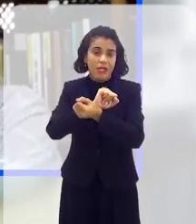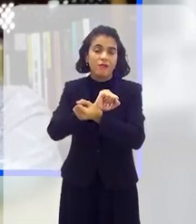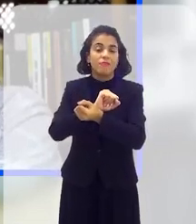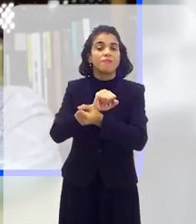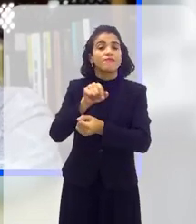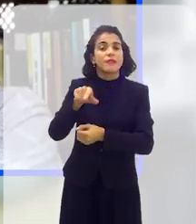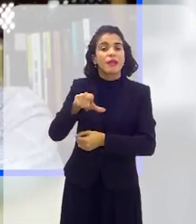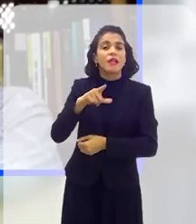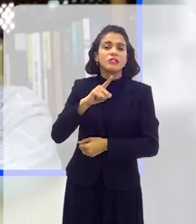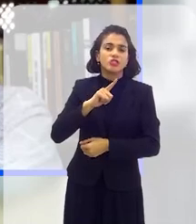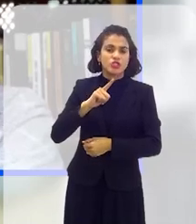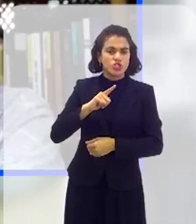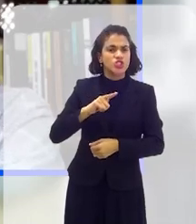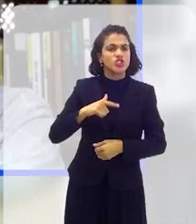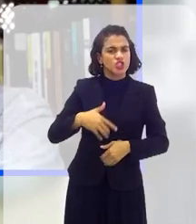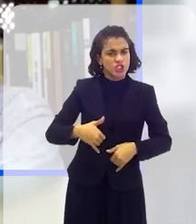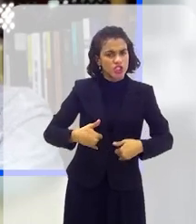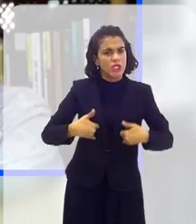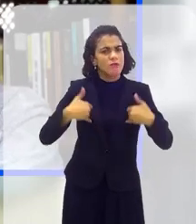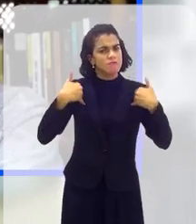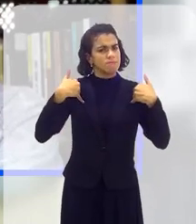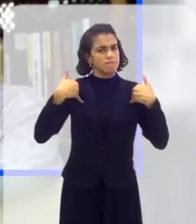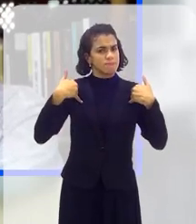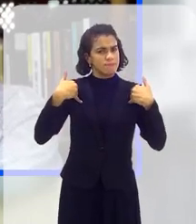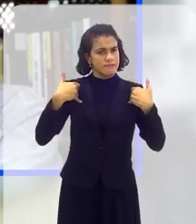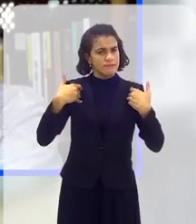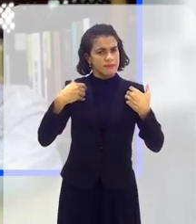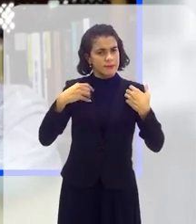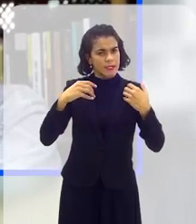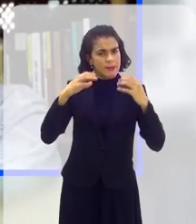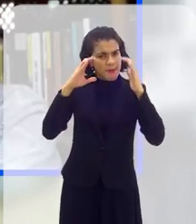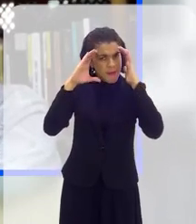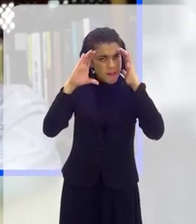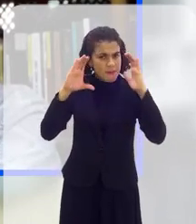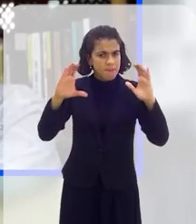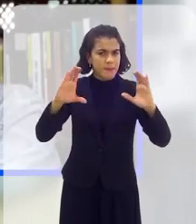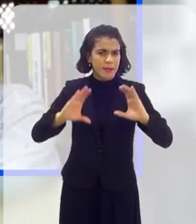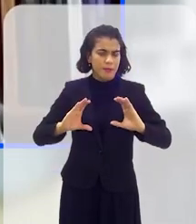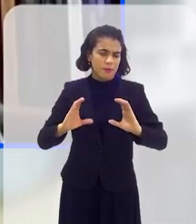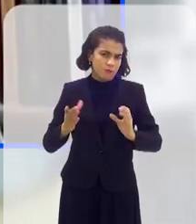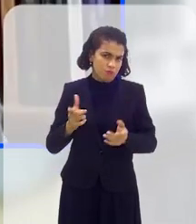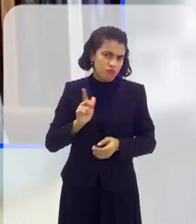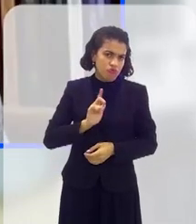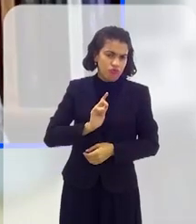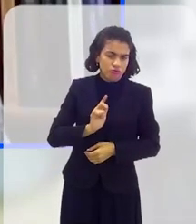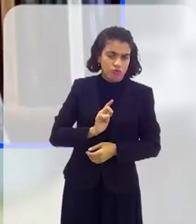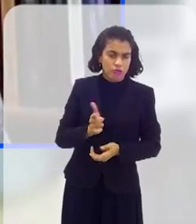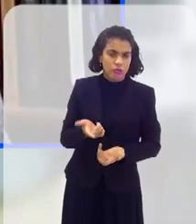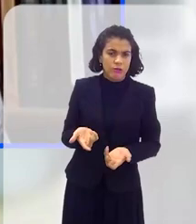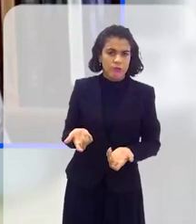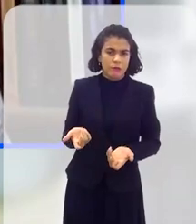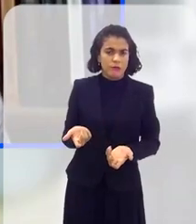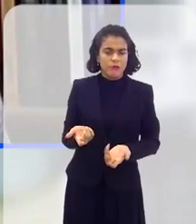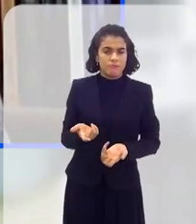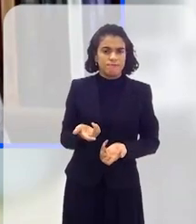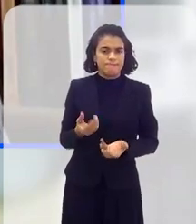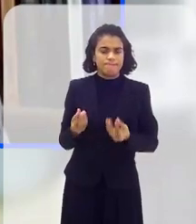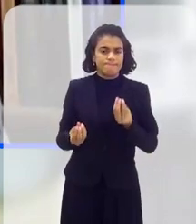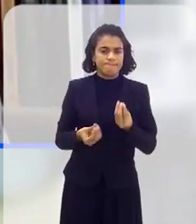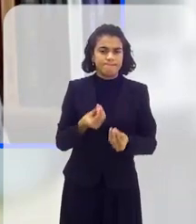escravizados, apesar de escravizados, eles tinham dignidade, eles tinham mais do que dignidade,